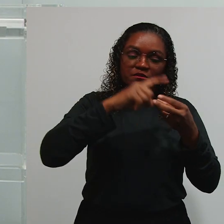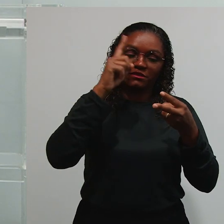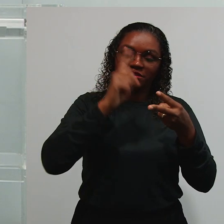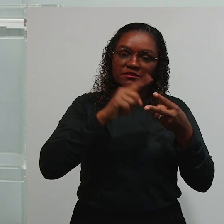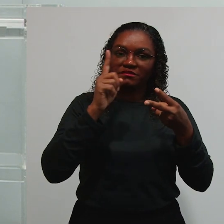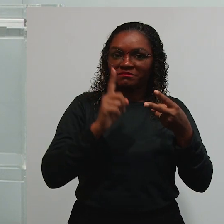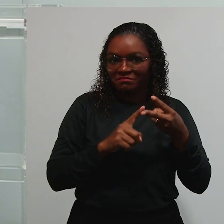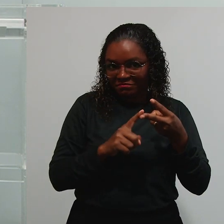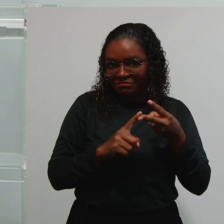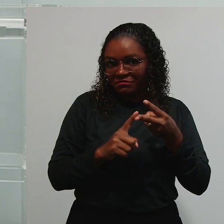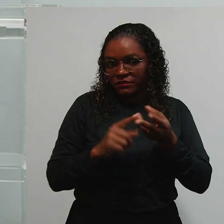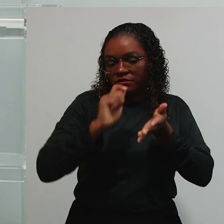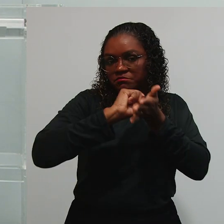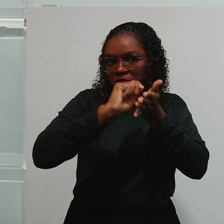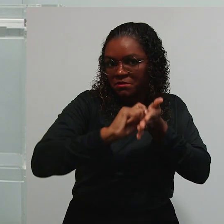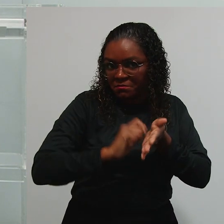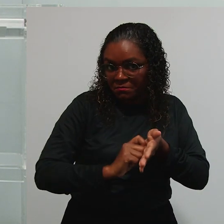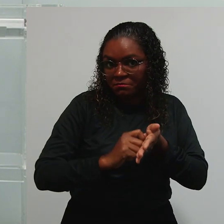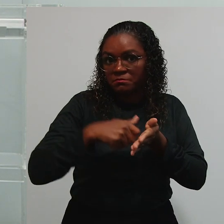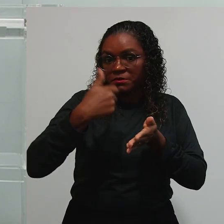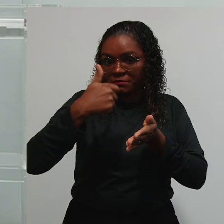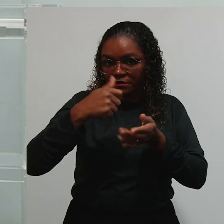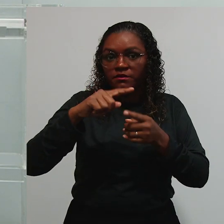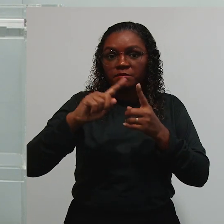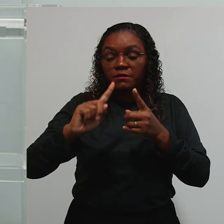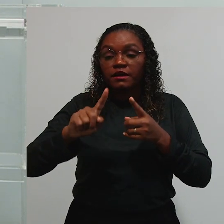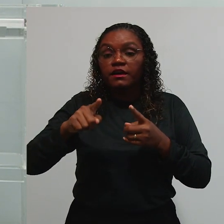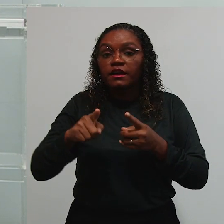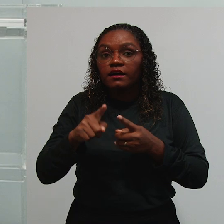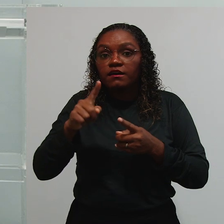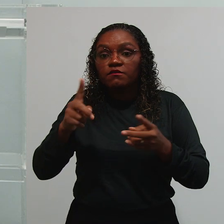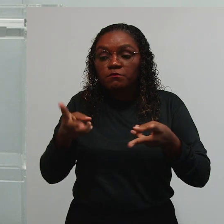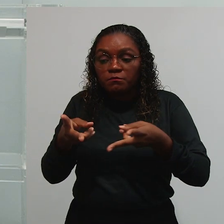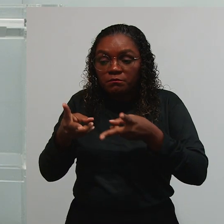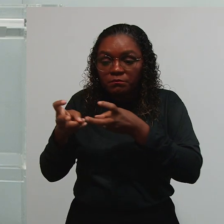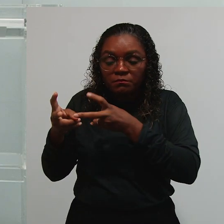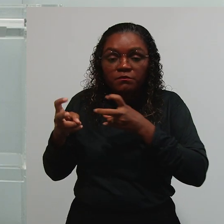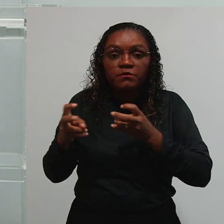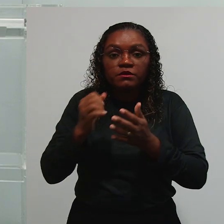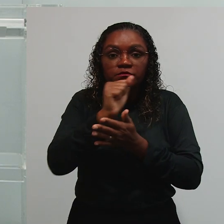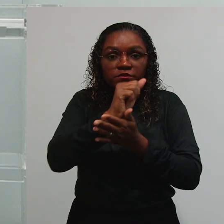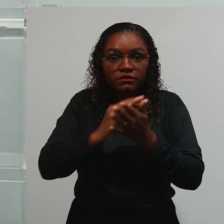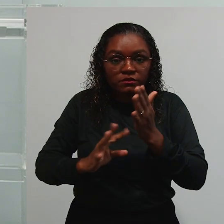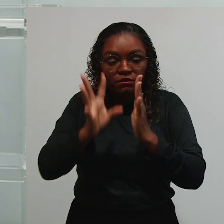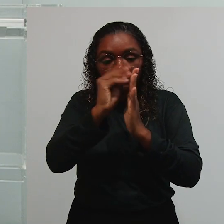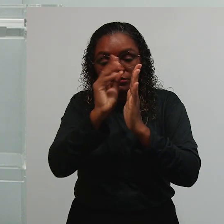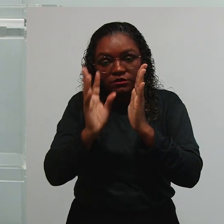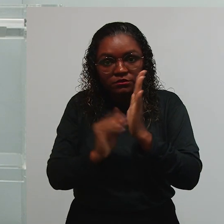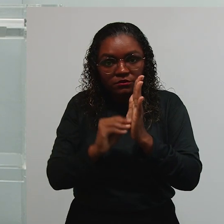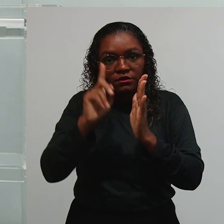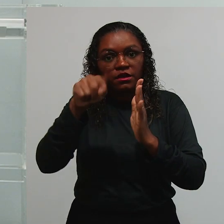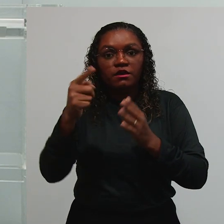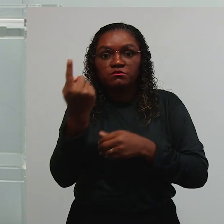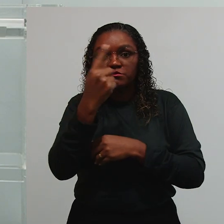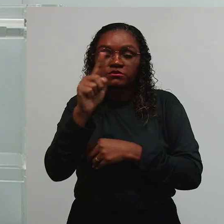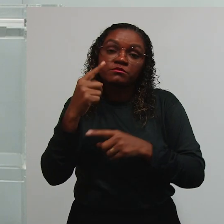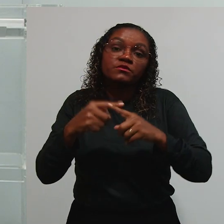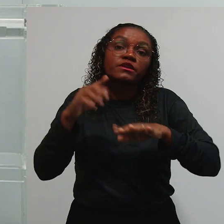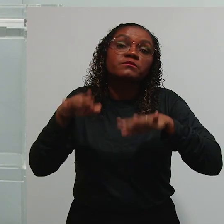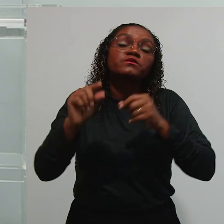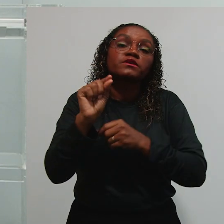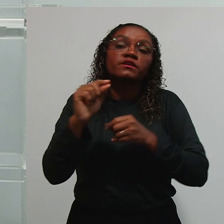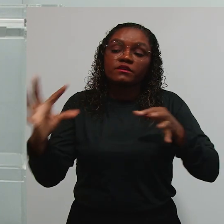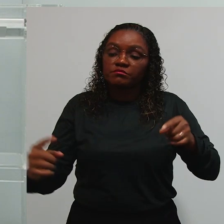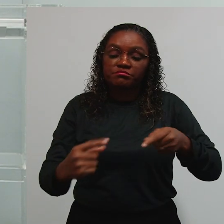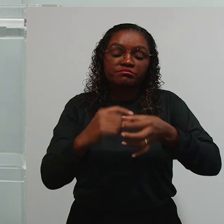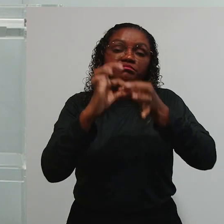são as primeiras que você escreve, mas preencher do ponto de vista do teor, do conteúdo, são as últimas, porque